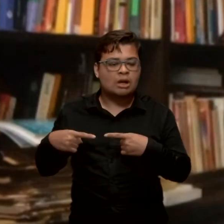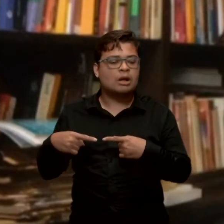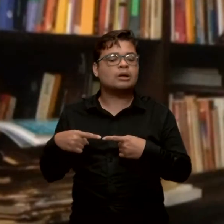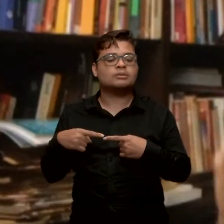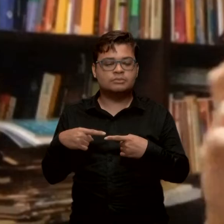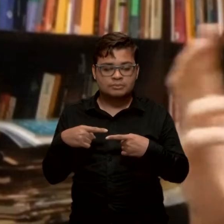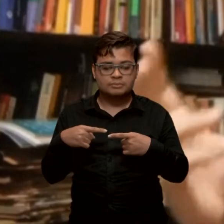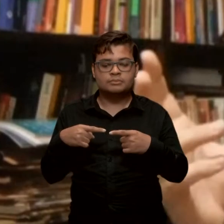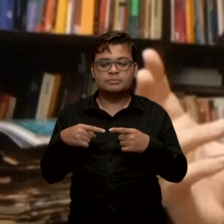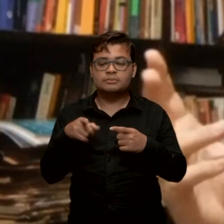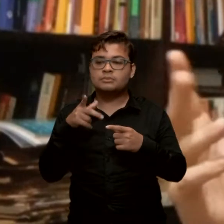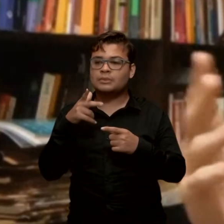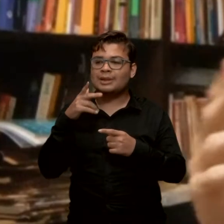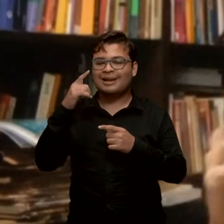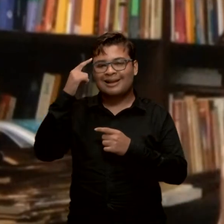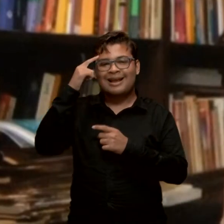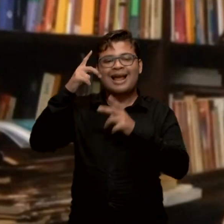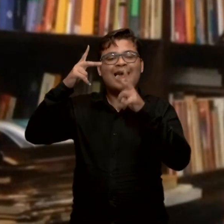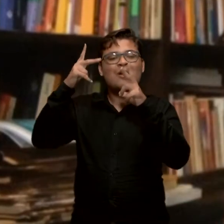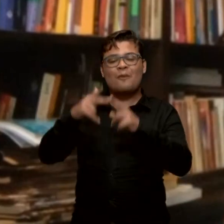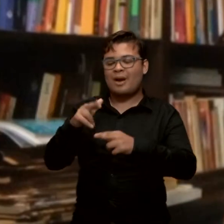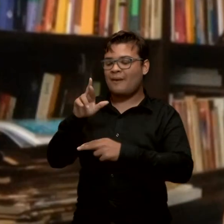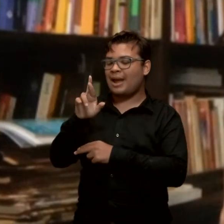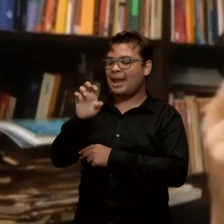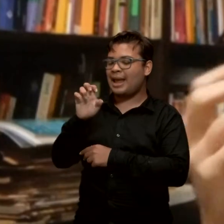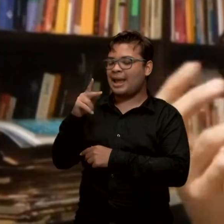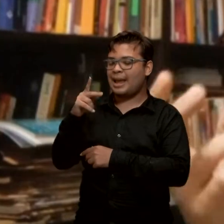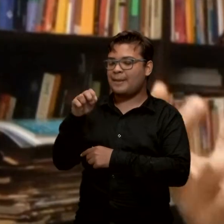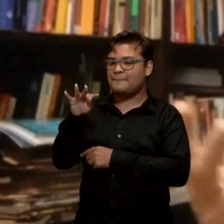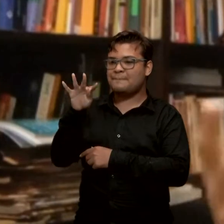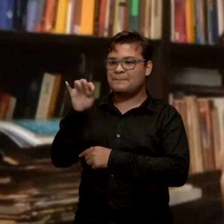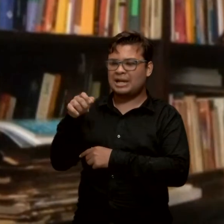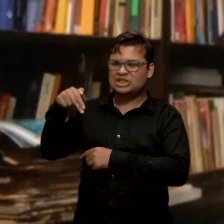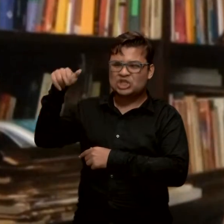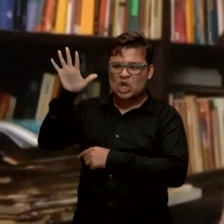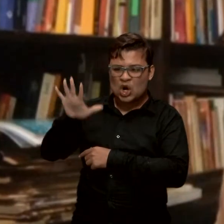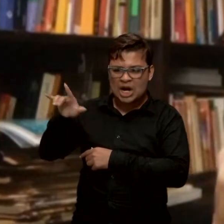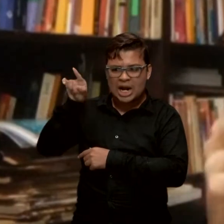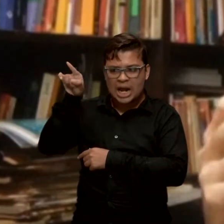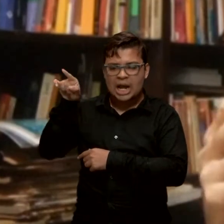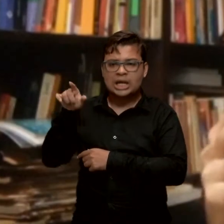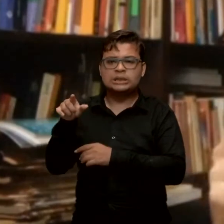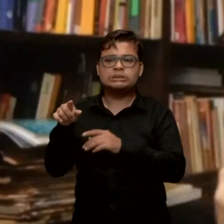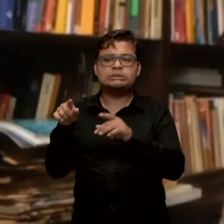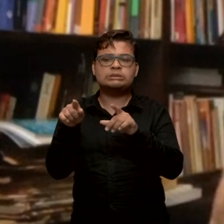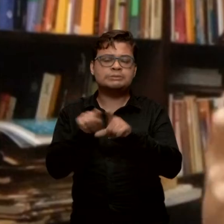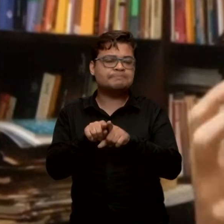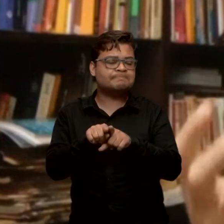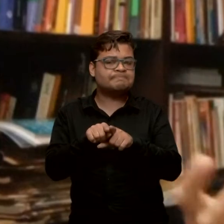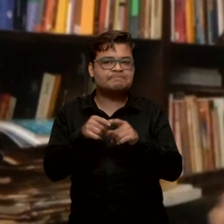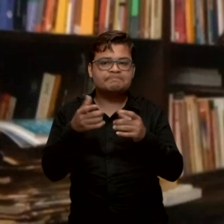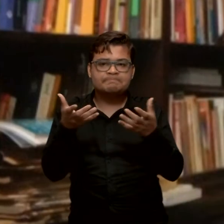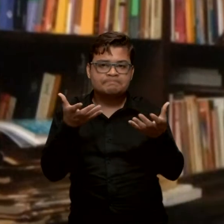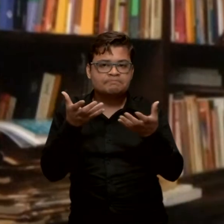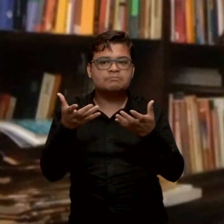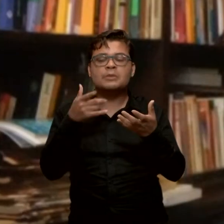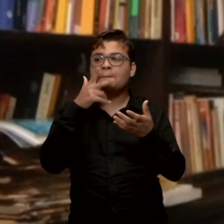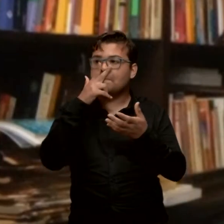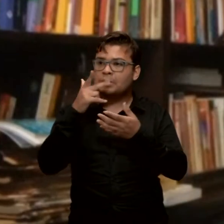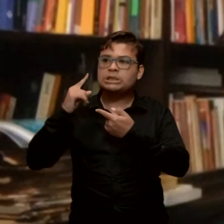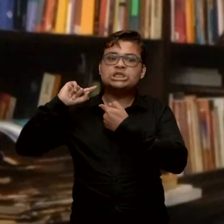lembra muito, assim, o repente, né? Que lembra as emboladas, então, assim, que é também um tipo de